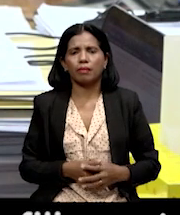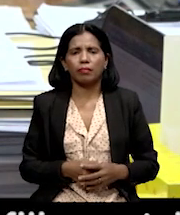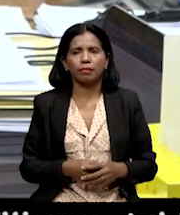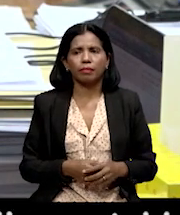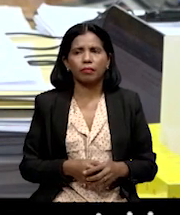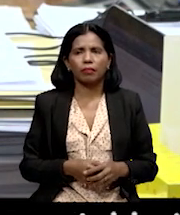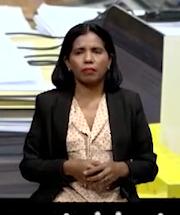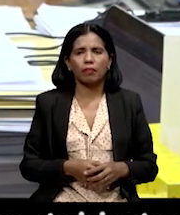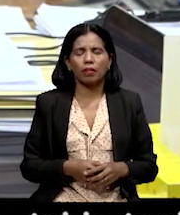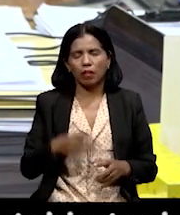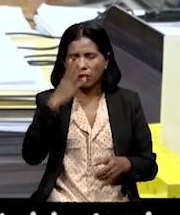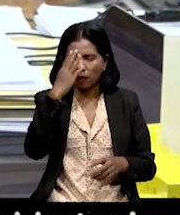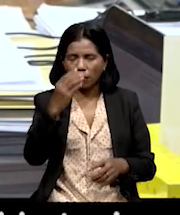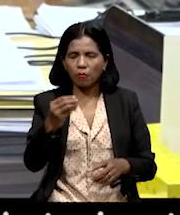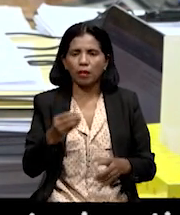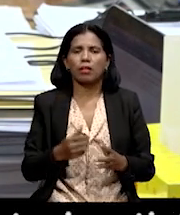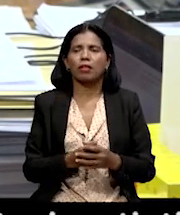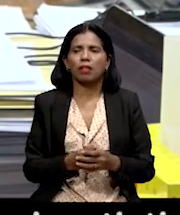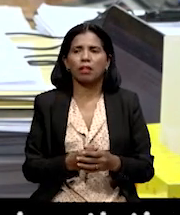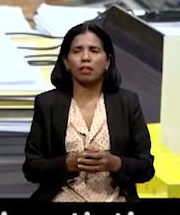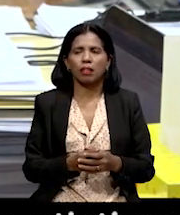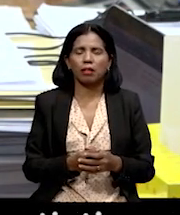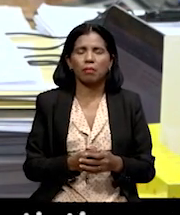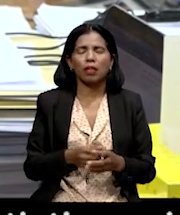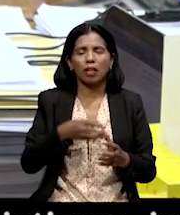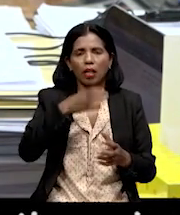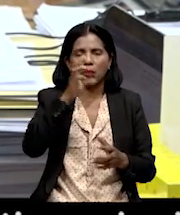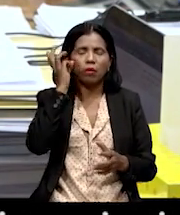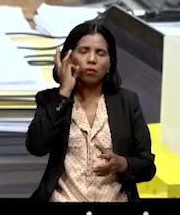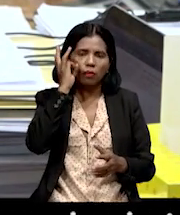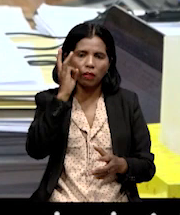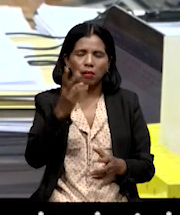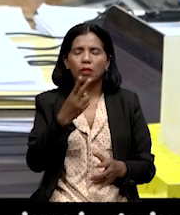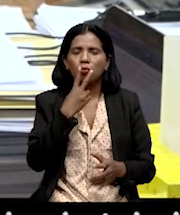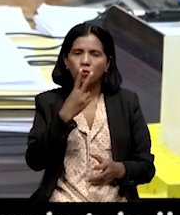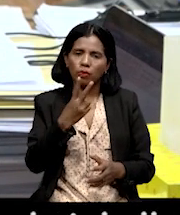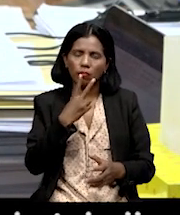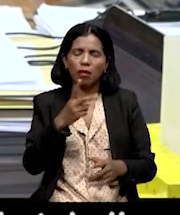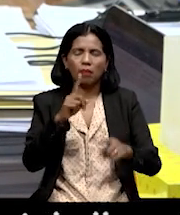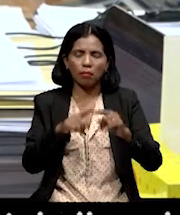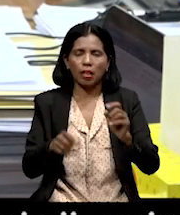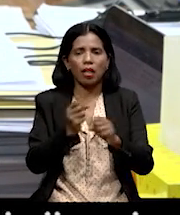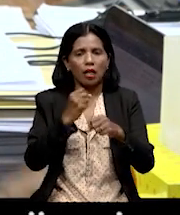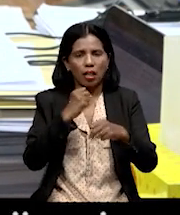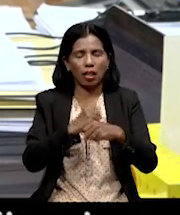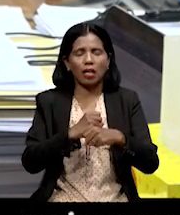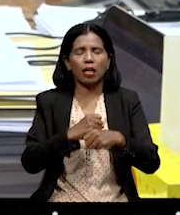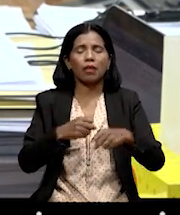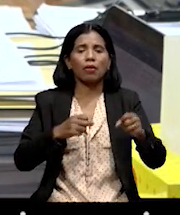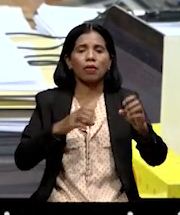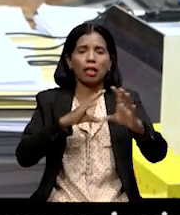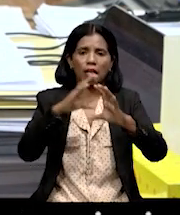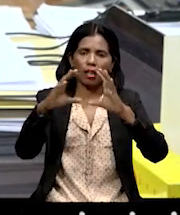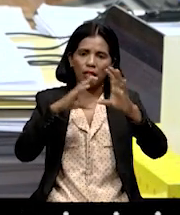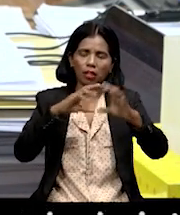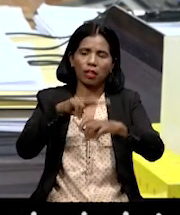Romatan Dukur. Balum também remutua. Balum fuma. Bem, atrapalha motorista ser.